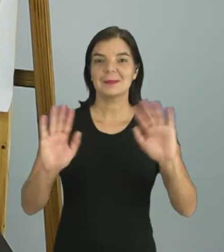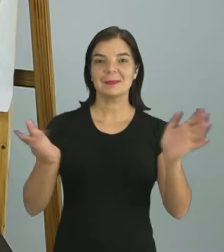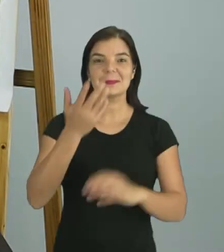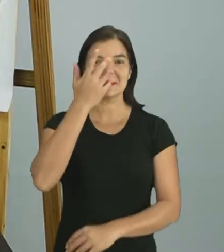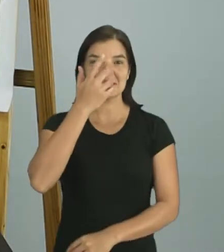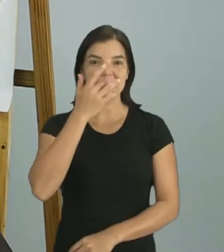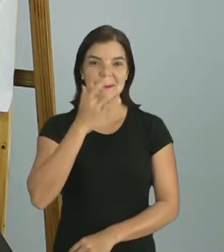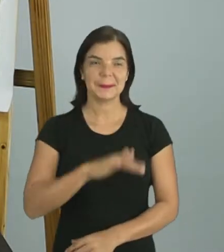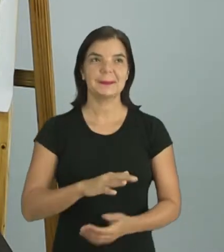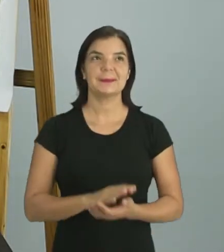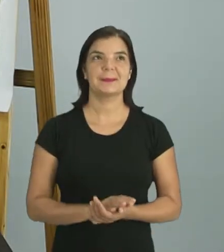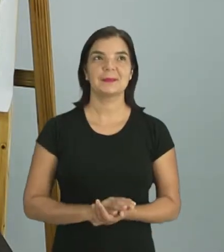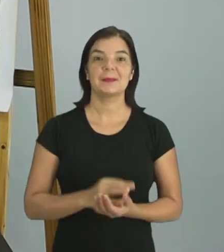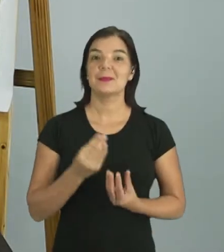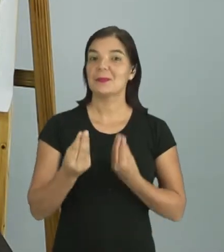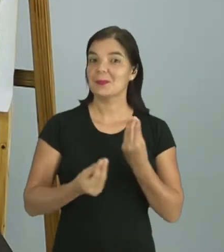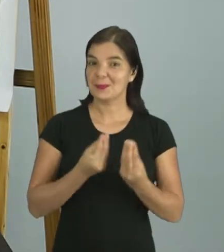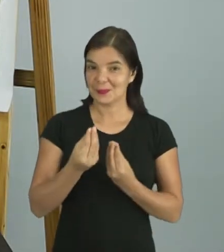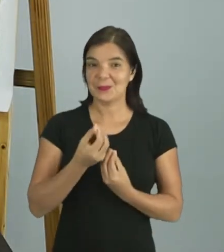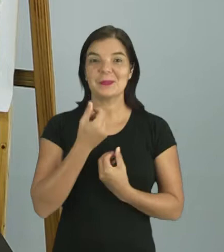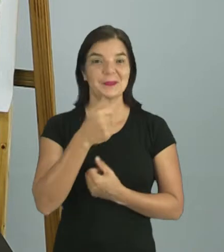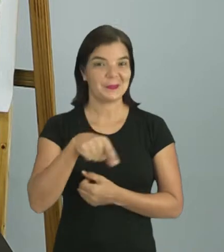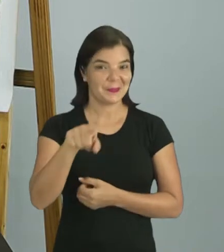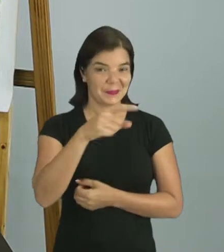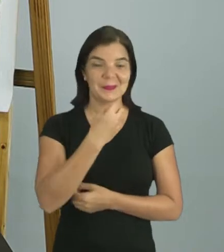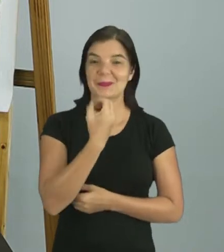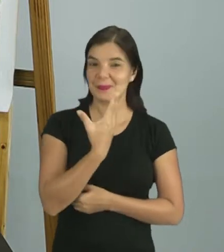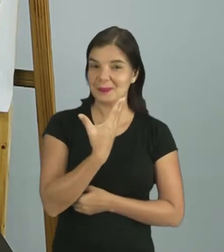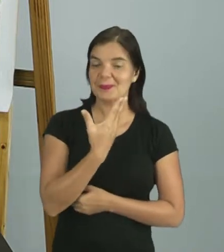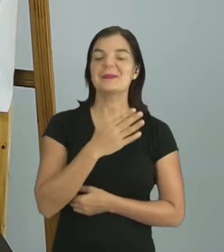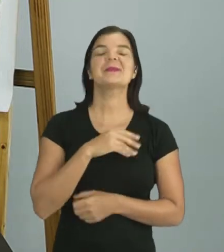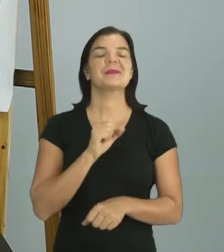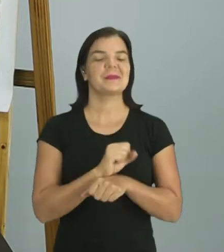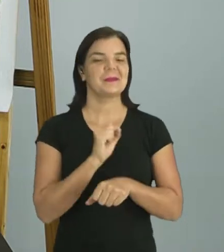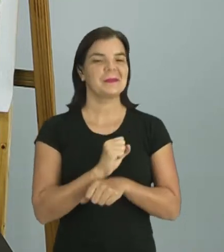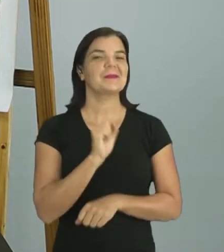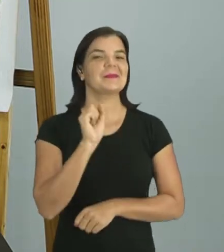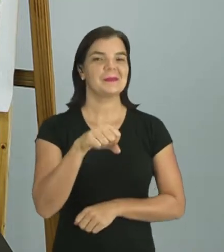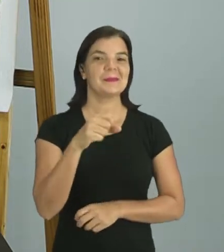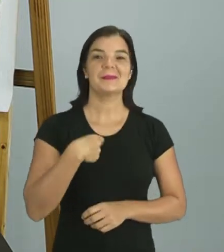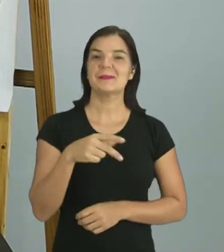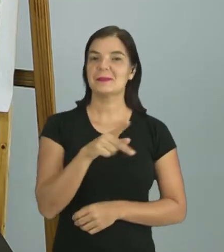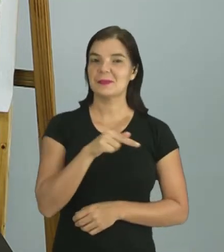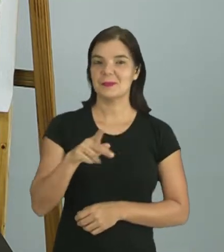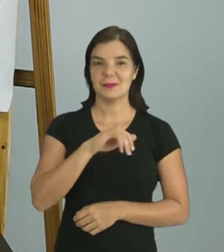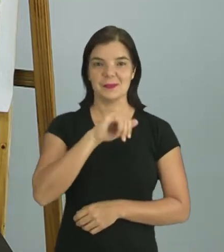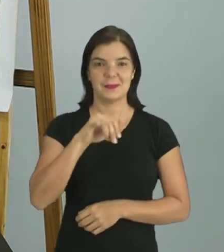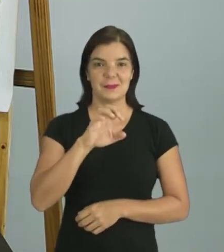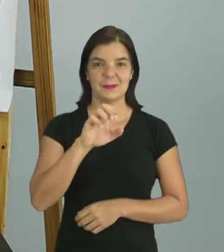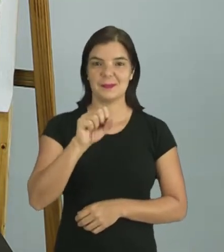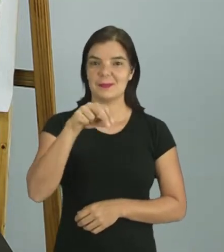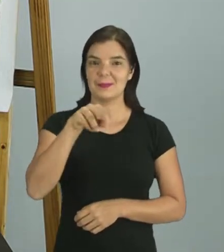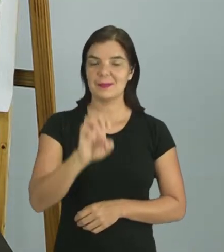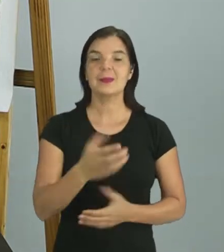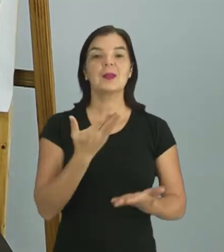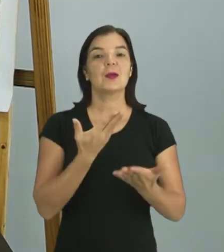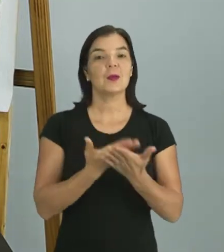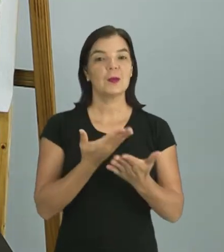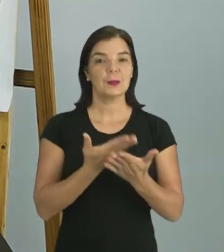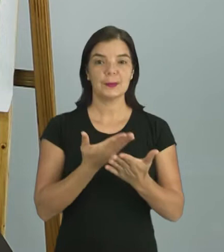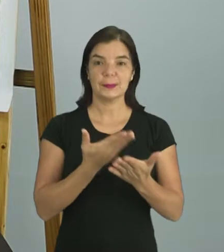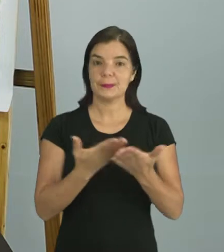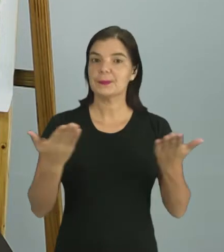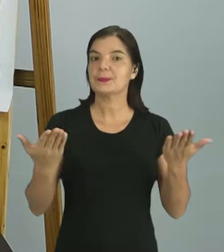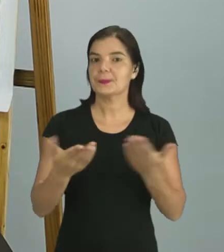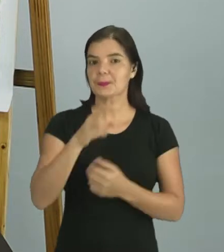Olá, crianças! Como que vocês estão? Eu espero que bem. Eu sou a professora Jeane. Hoje nós vamos